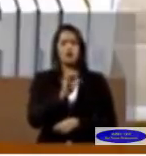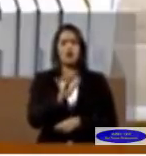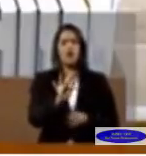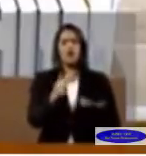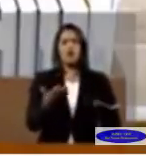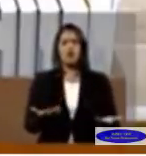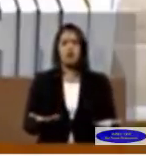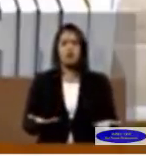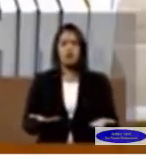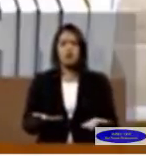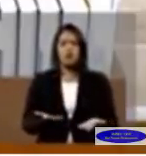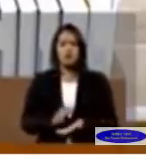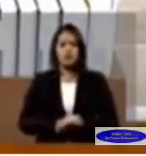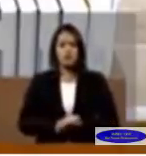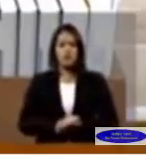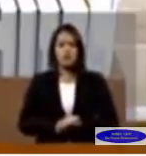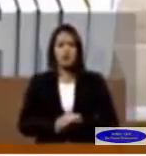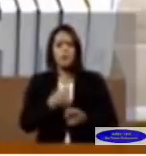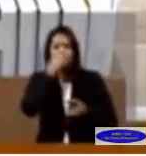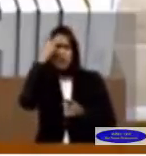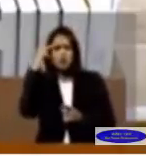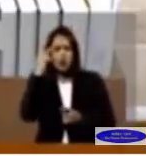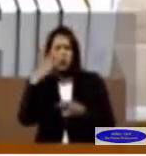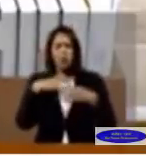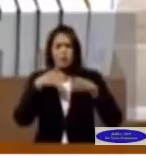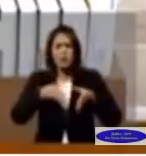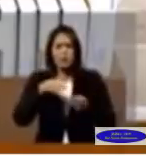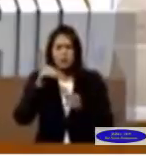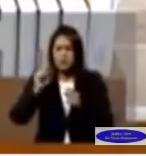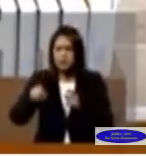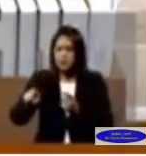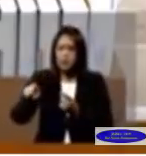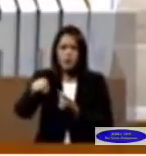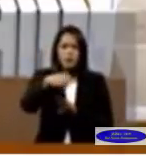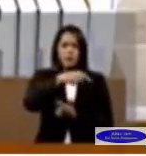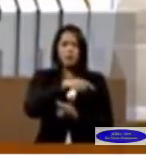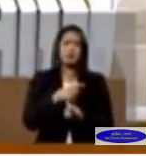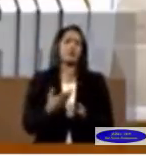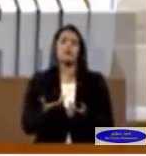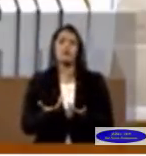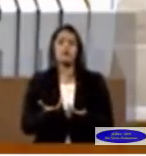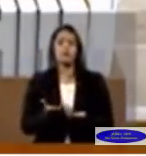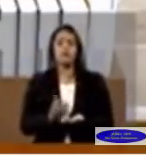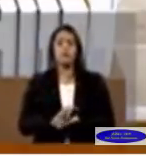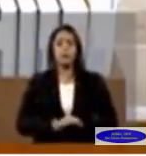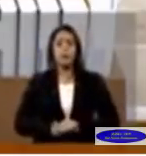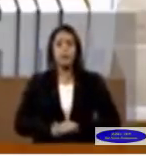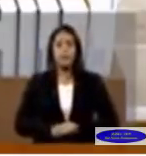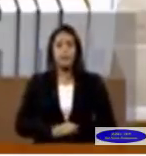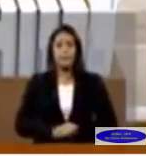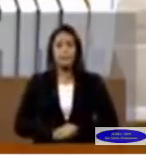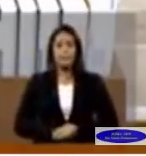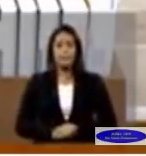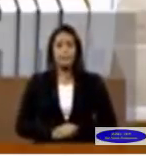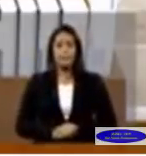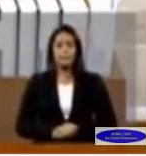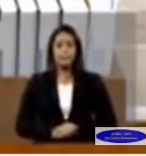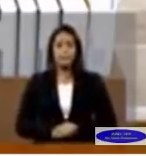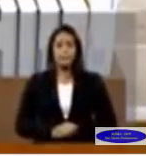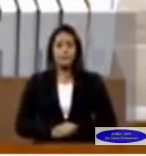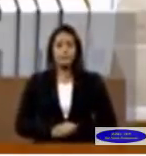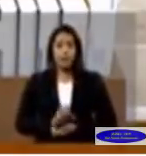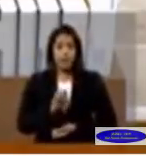Não é admissível este tipo